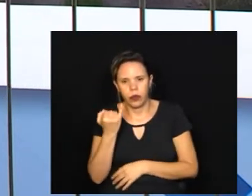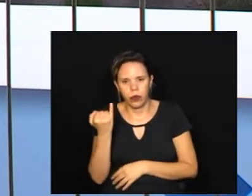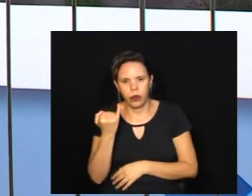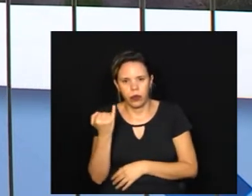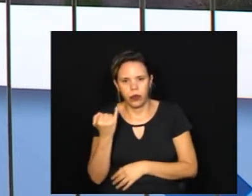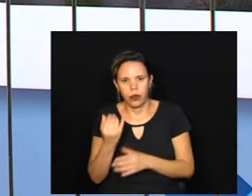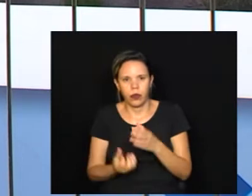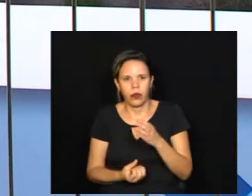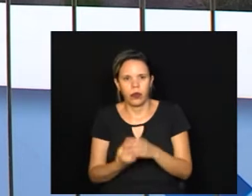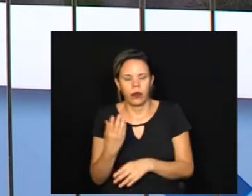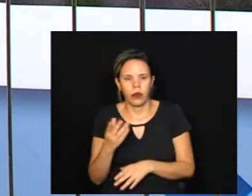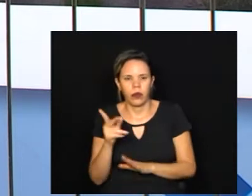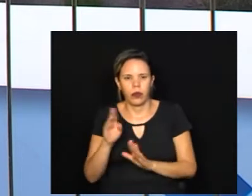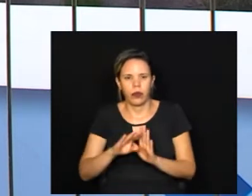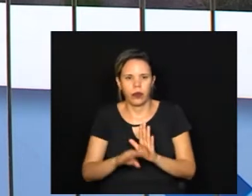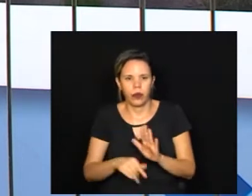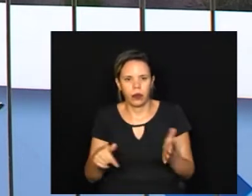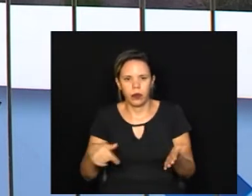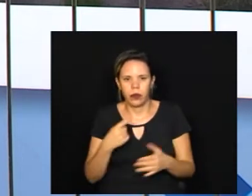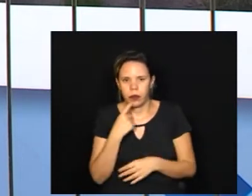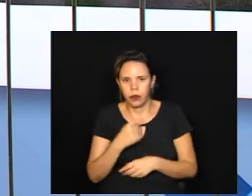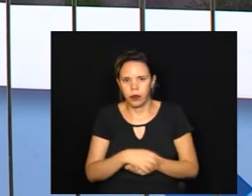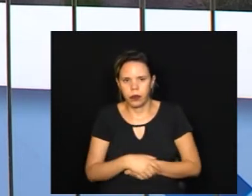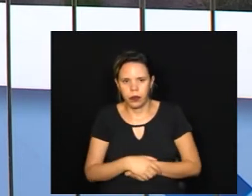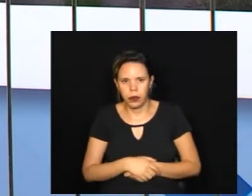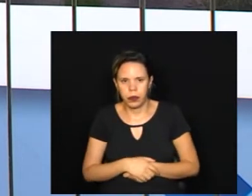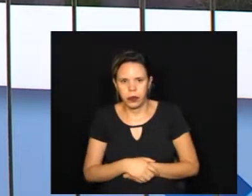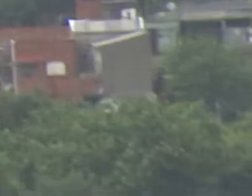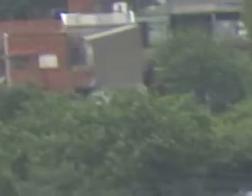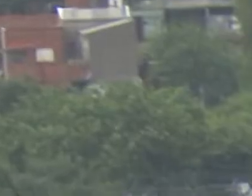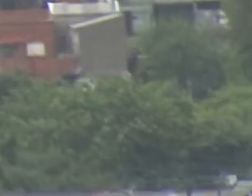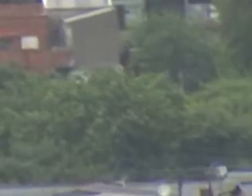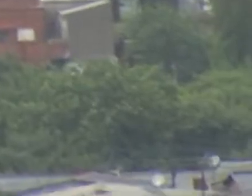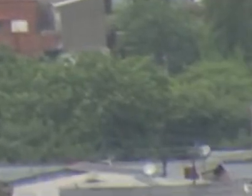da criação desse novo programa aqui em Campinas.